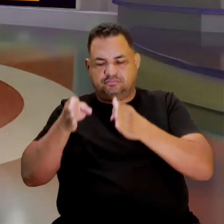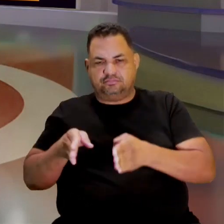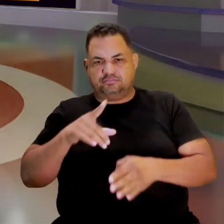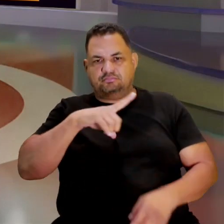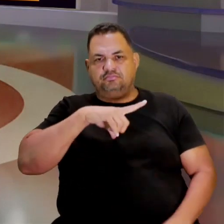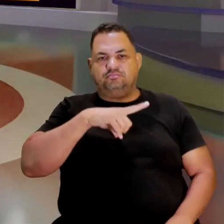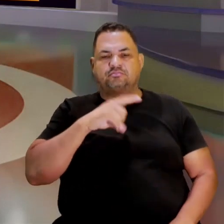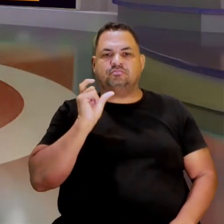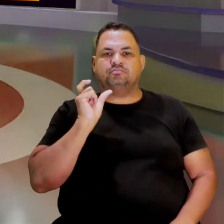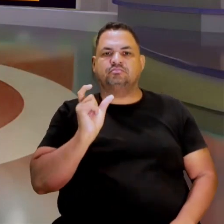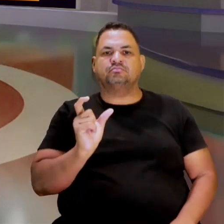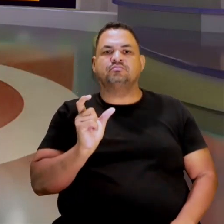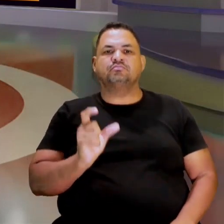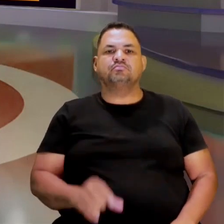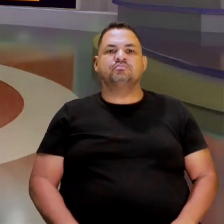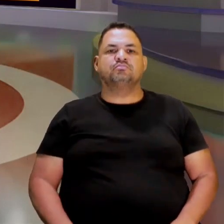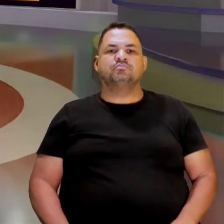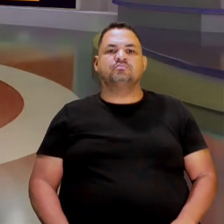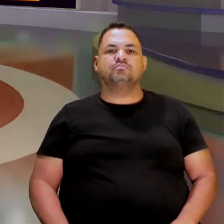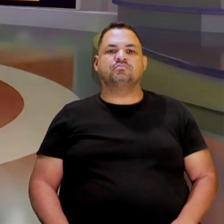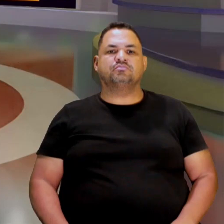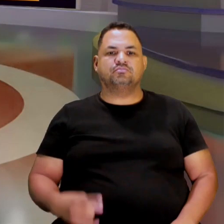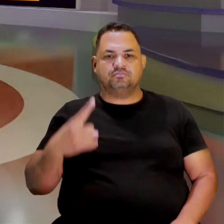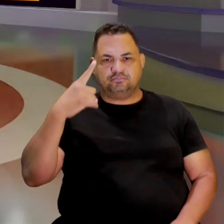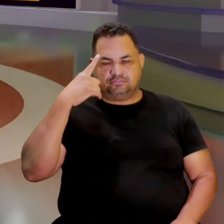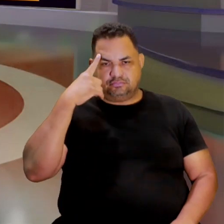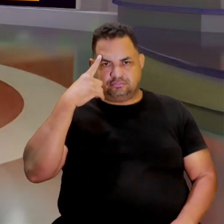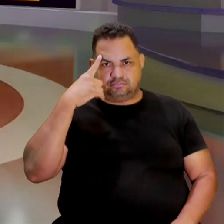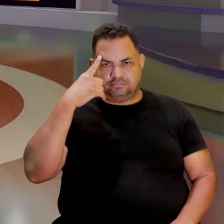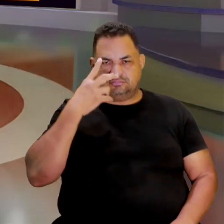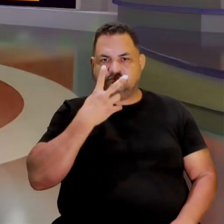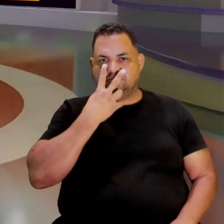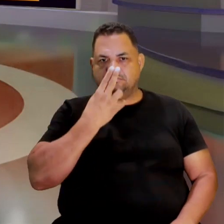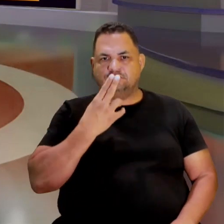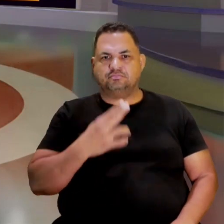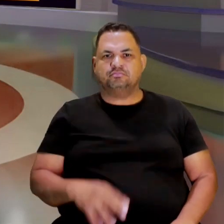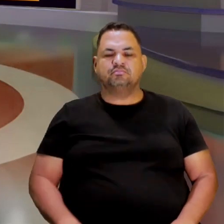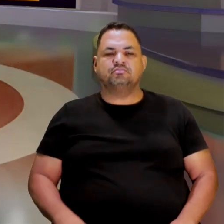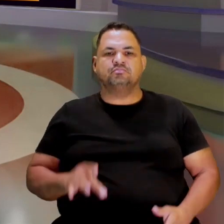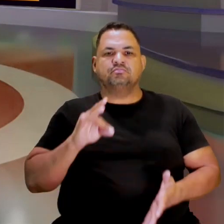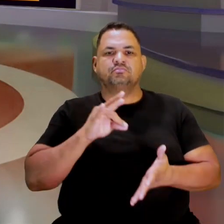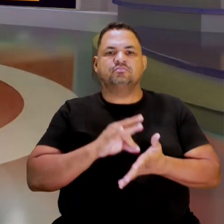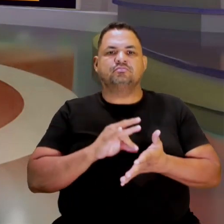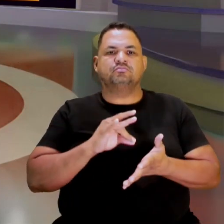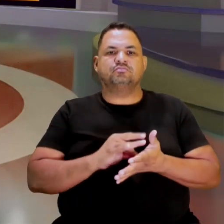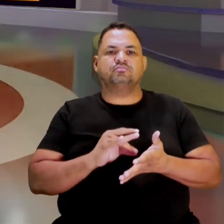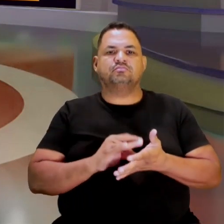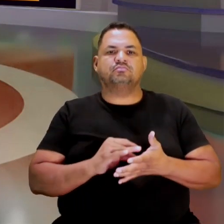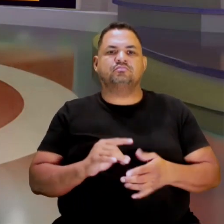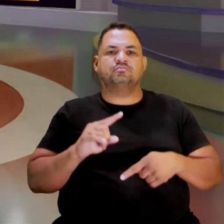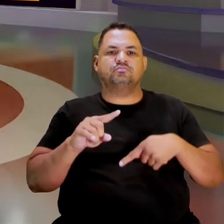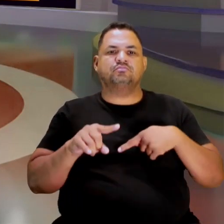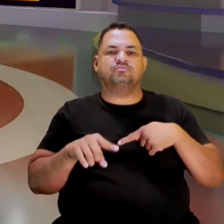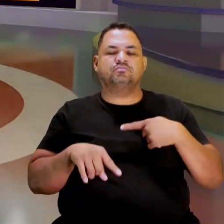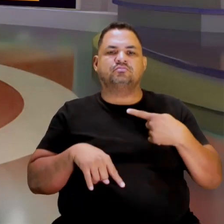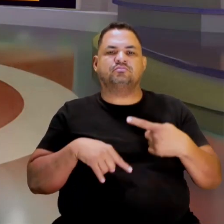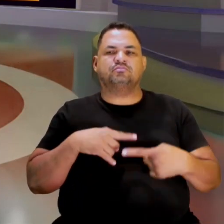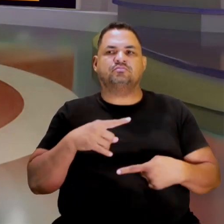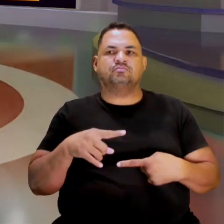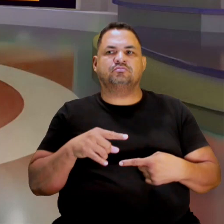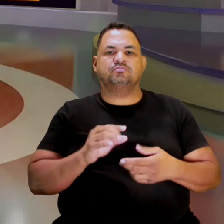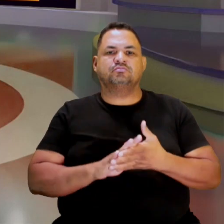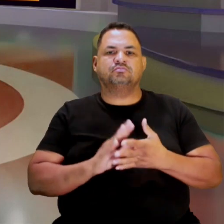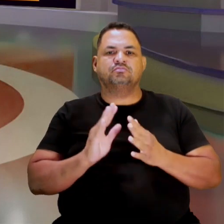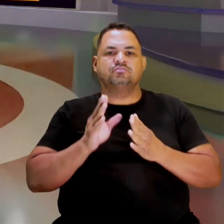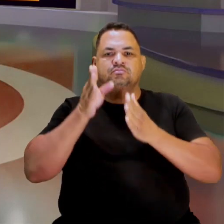lá as palavras que a gente acha que ela se parece e na verdade logo na